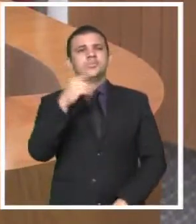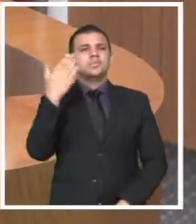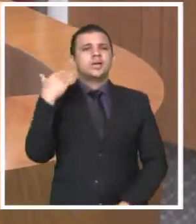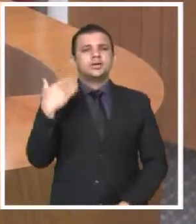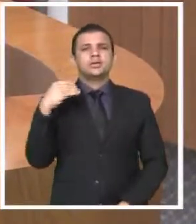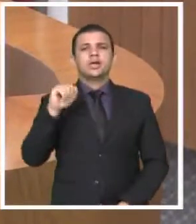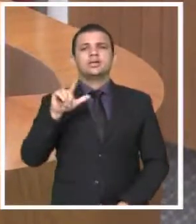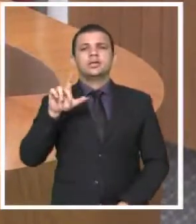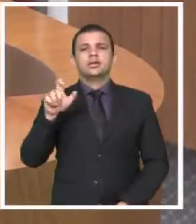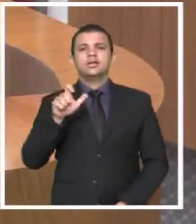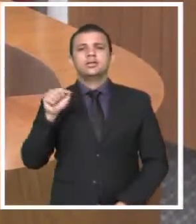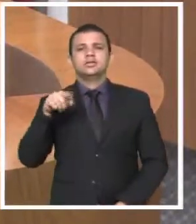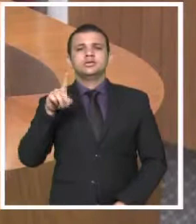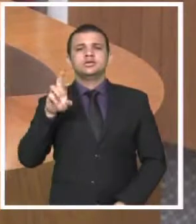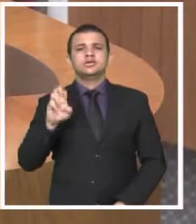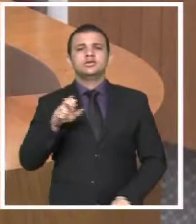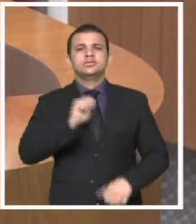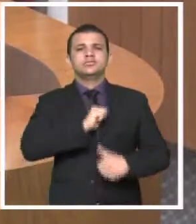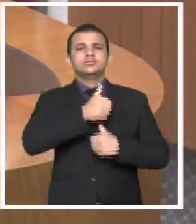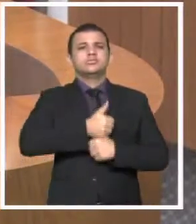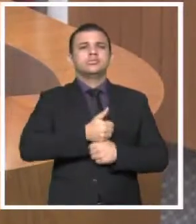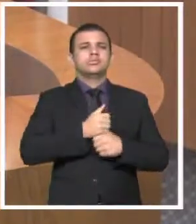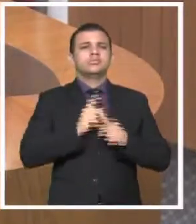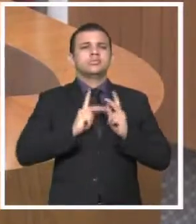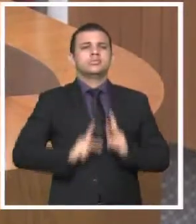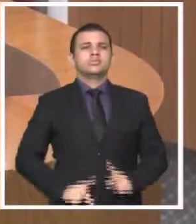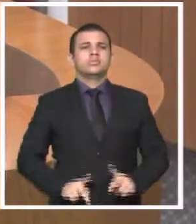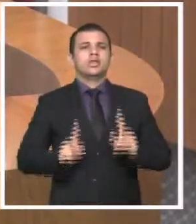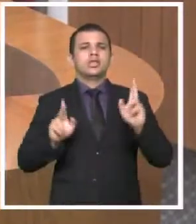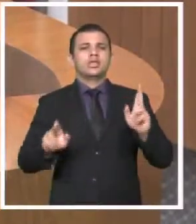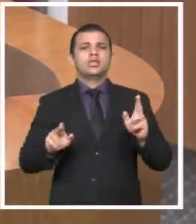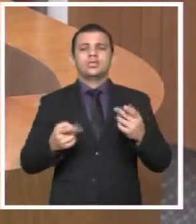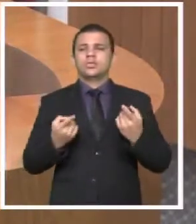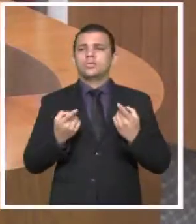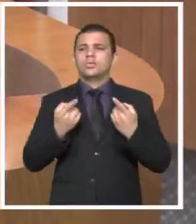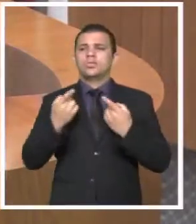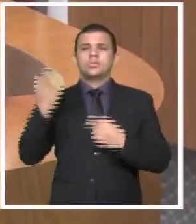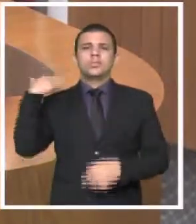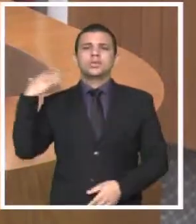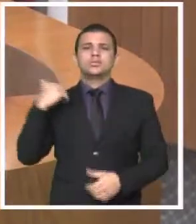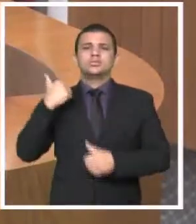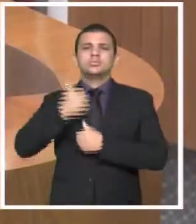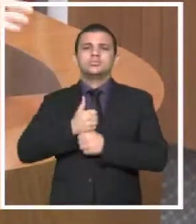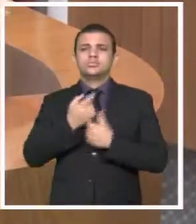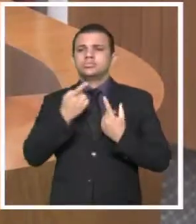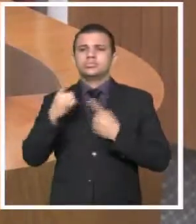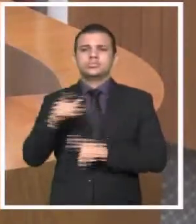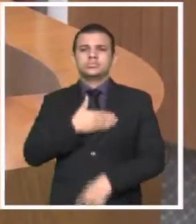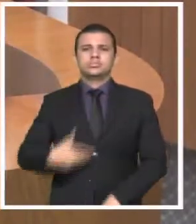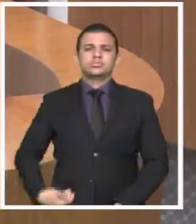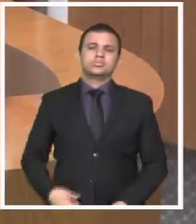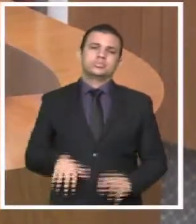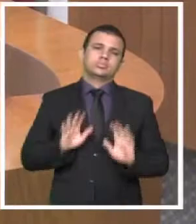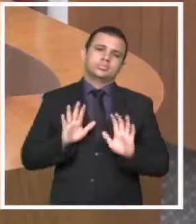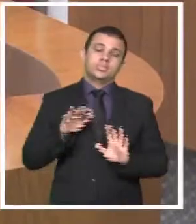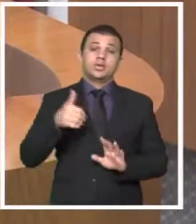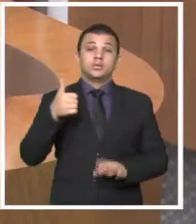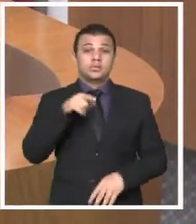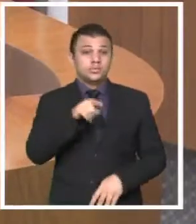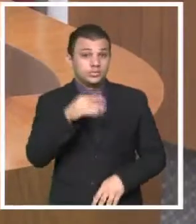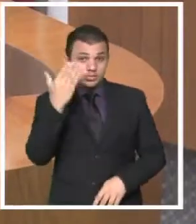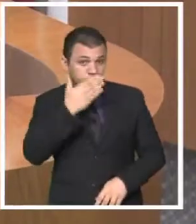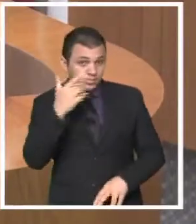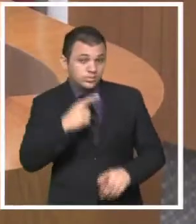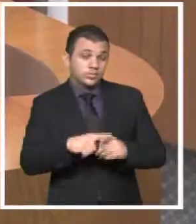mesma postura no mandato anterior em relação ao governo do Estado. Primeiro, Vossa Excelência não via, porque Vossa Excelência não estava